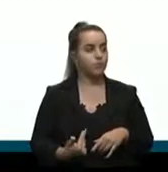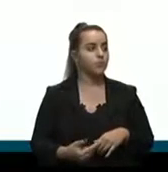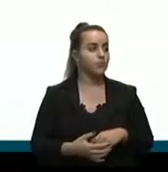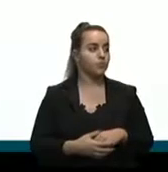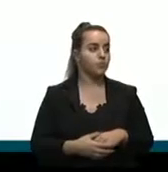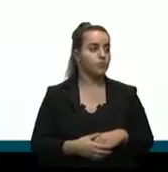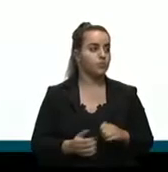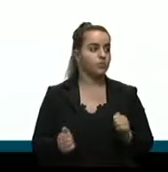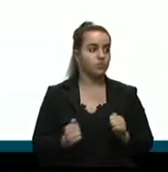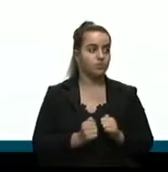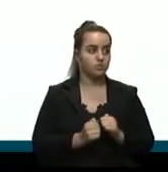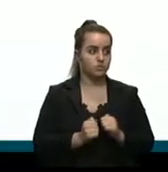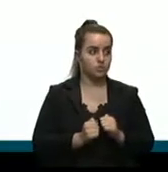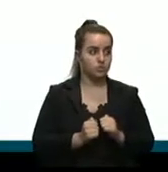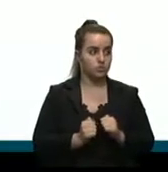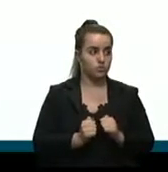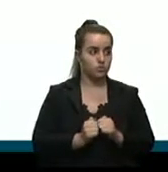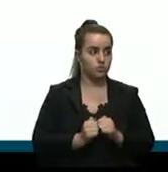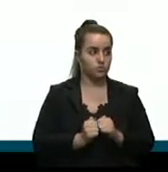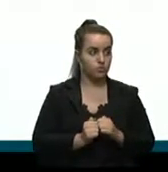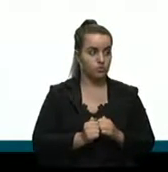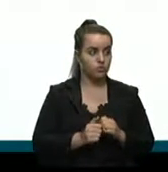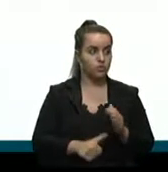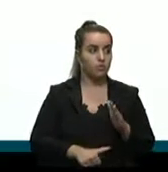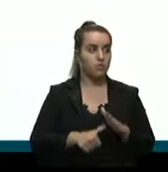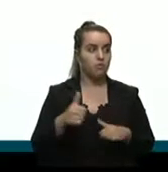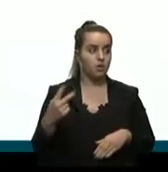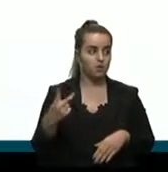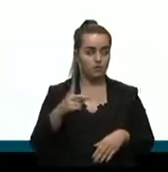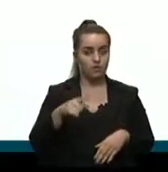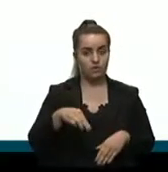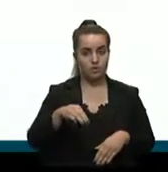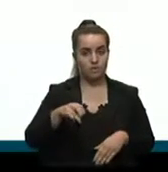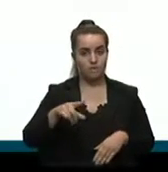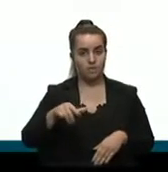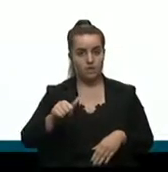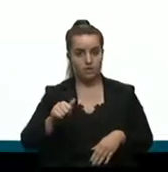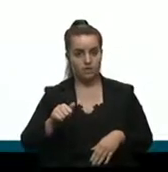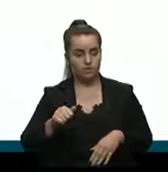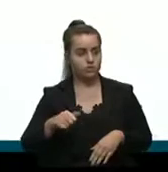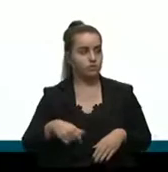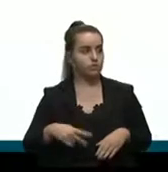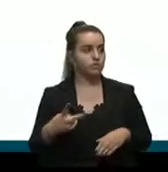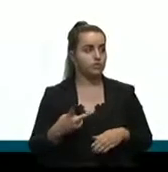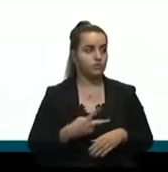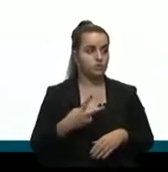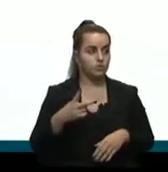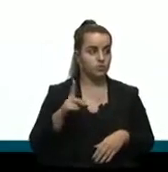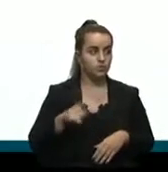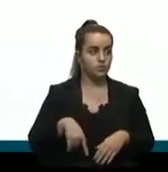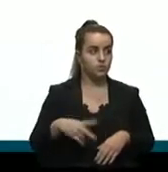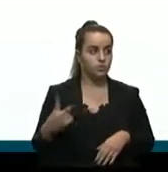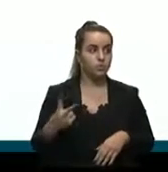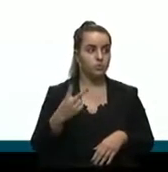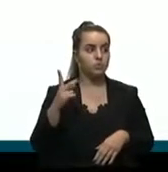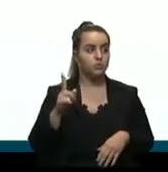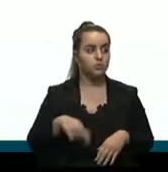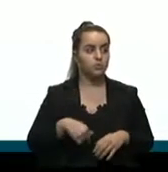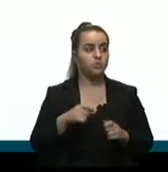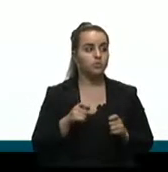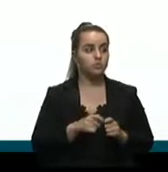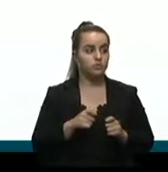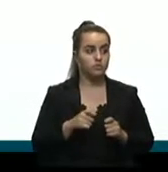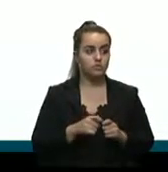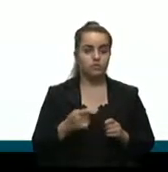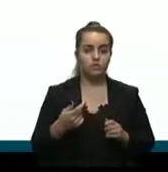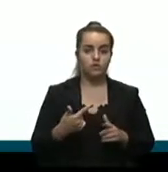com, entre parênteses, o primeiro valor é a média aritmética E o segundo é o valor a ser determinado por